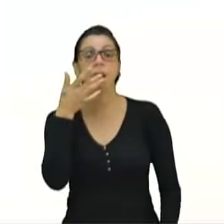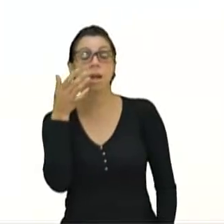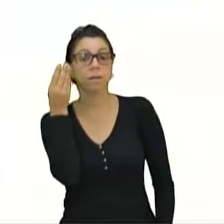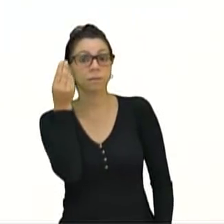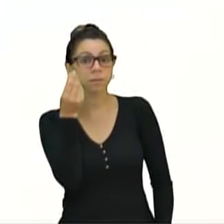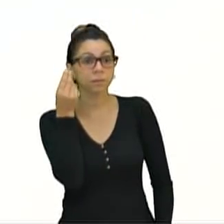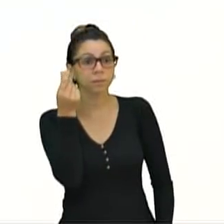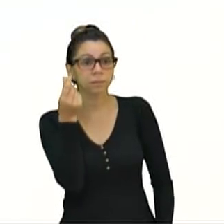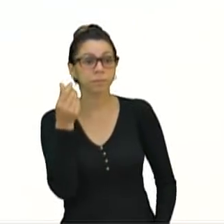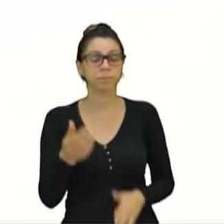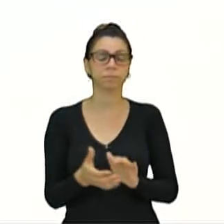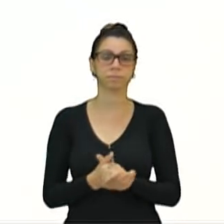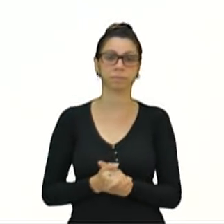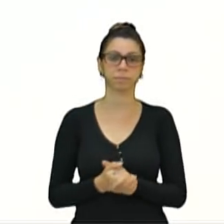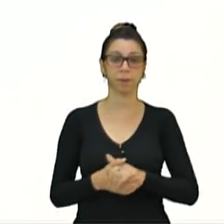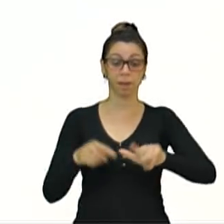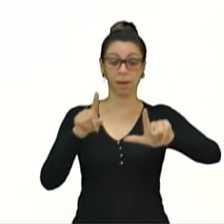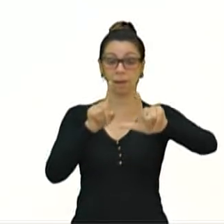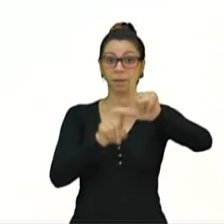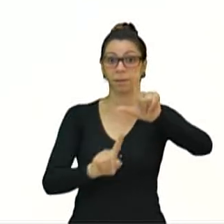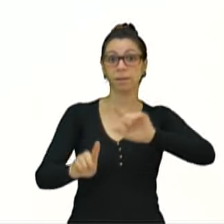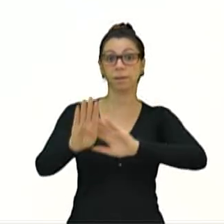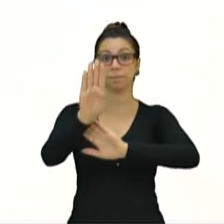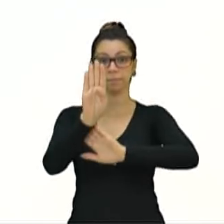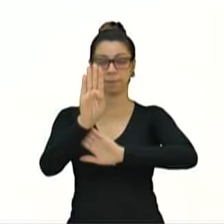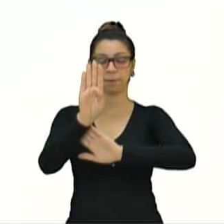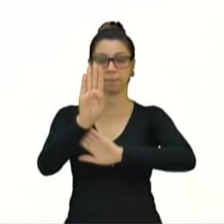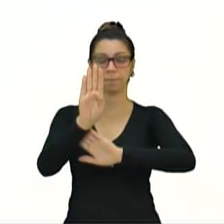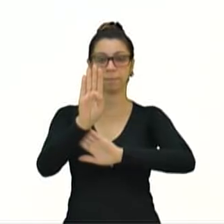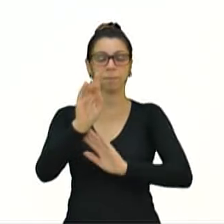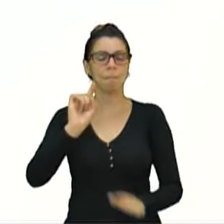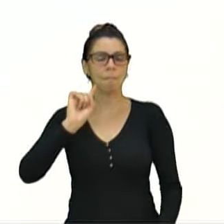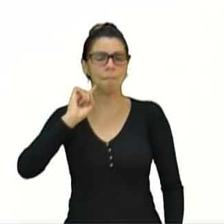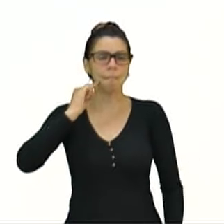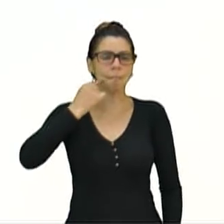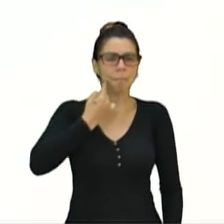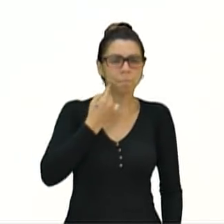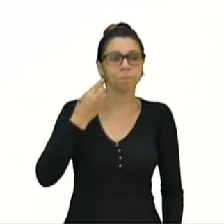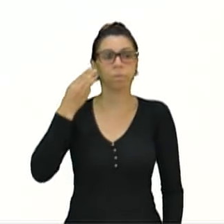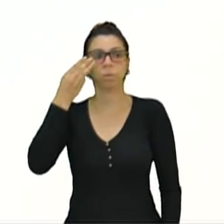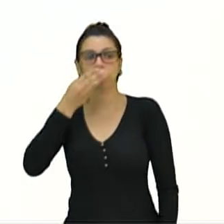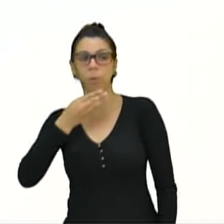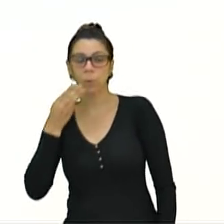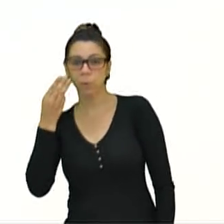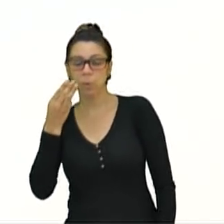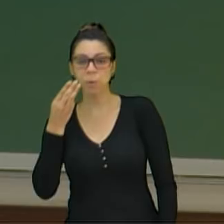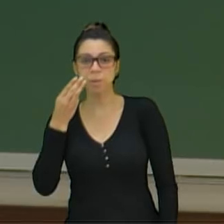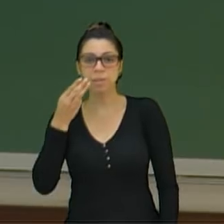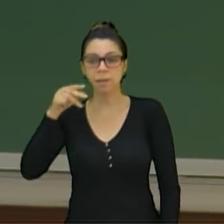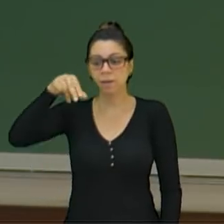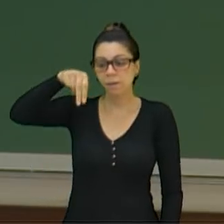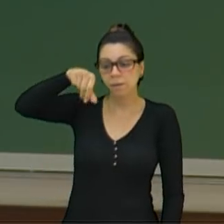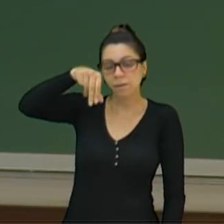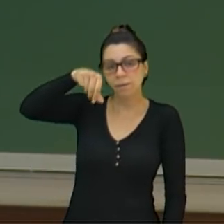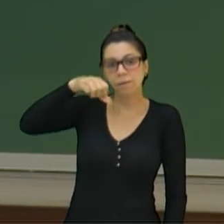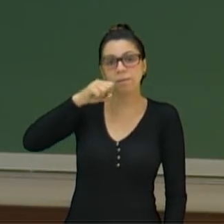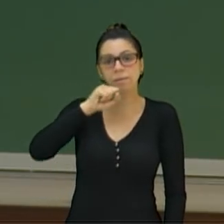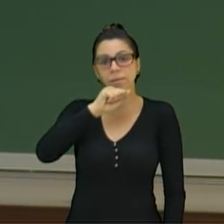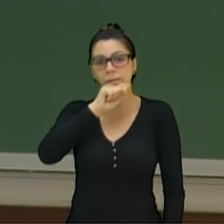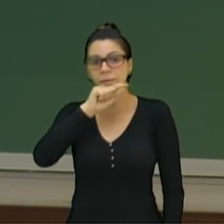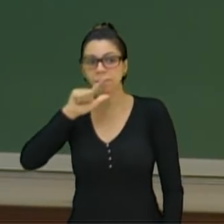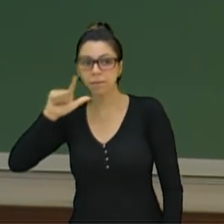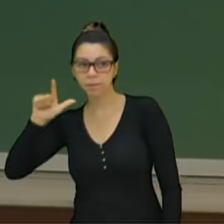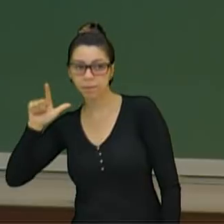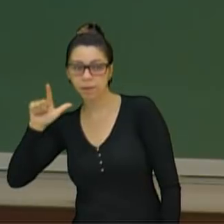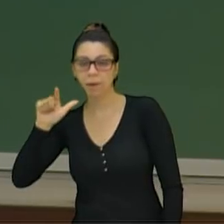B, azedo, doce, salgado e amargo. E a novidade, embora já seja lá por meado do ano